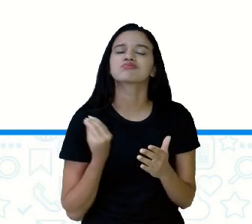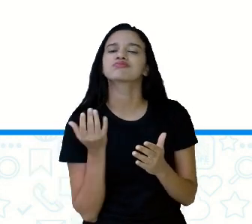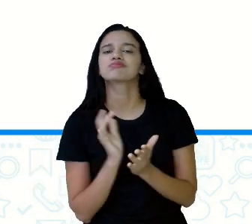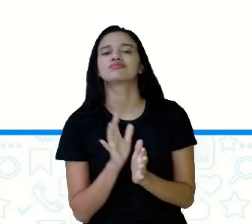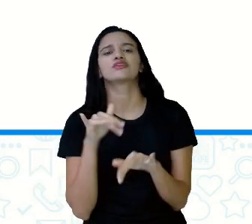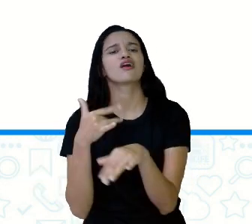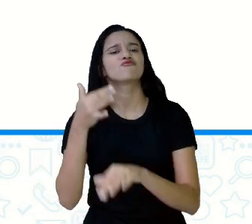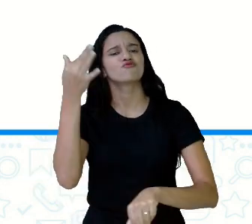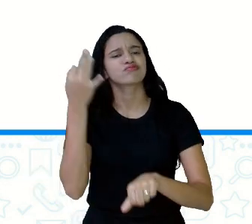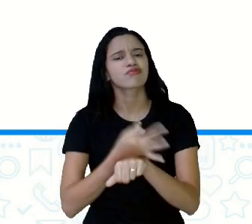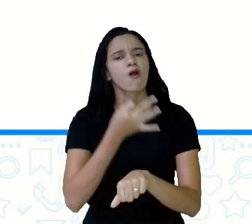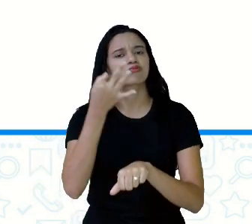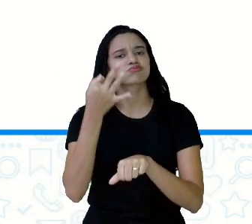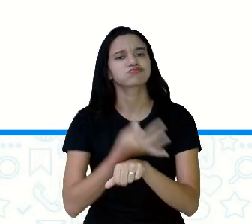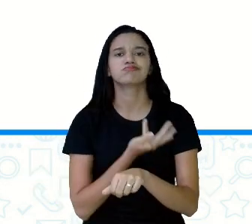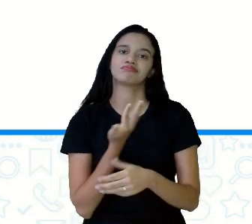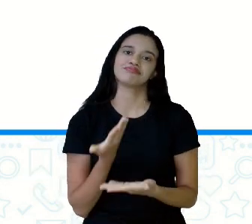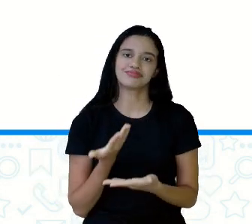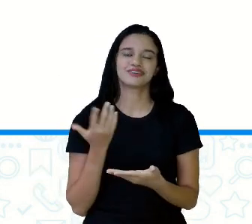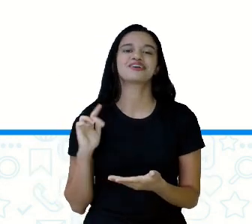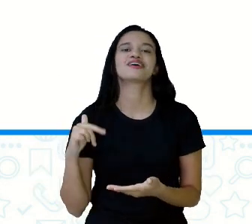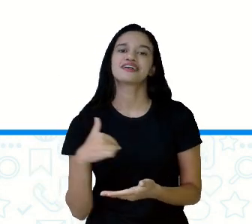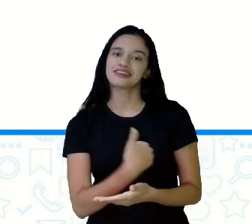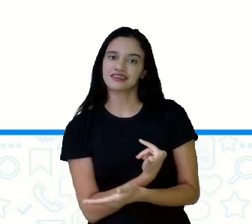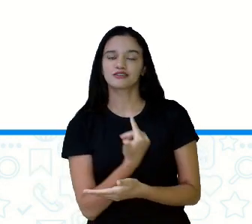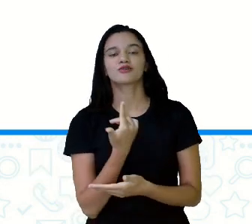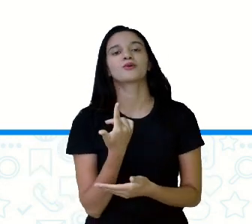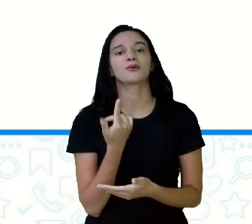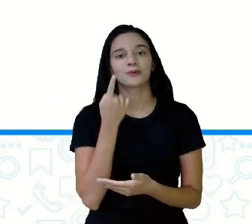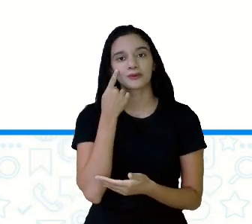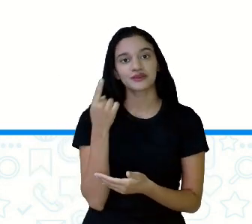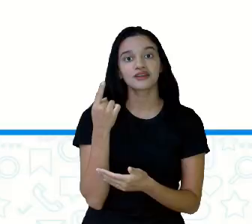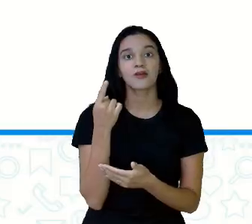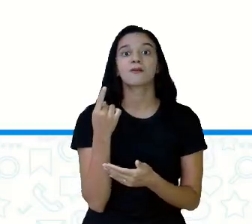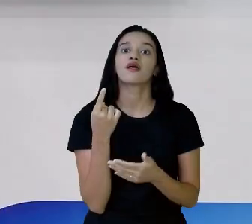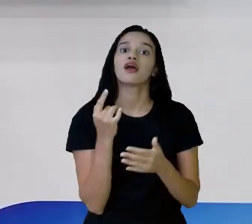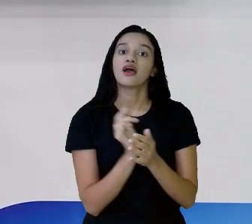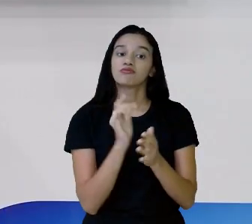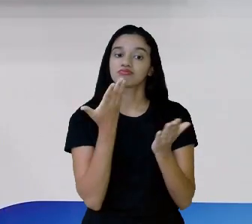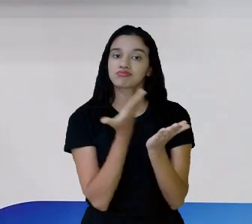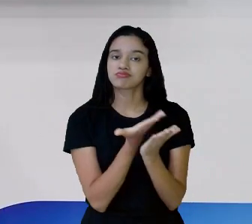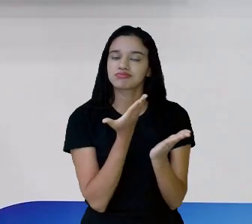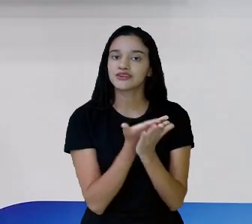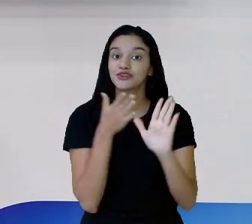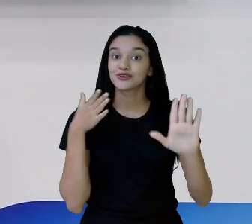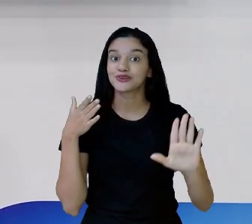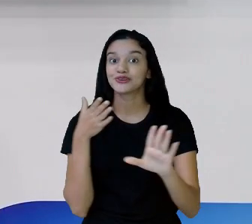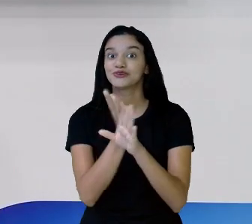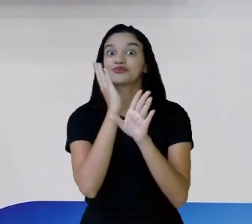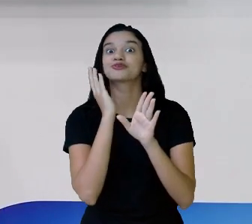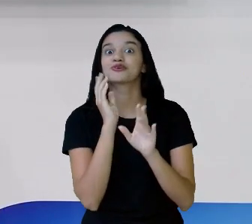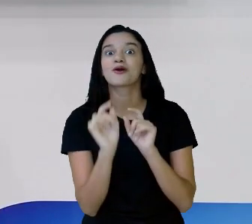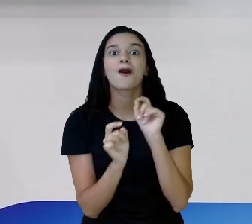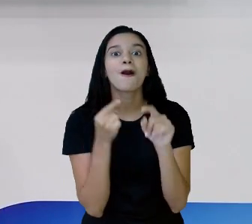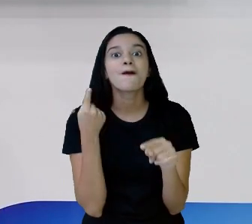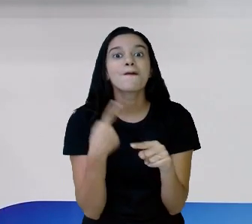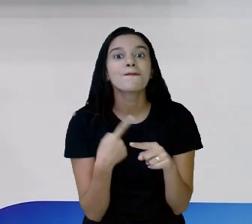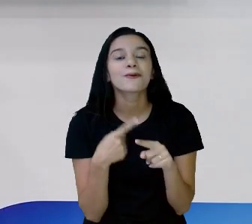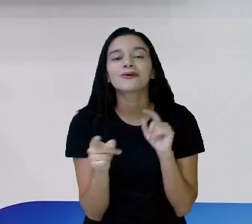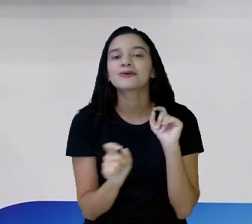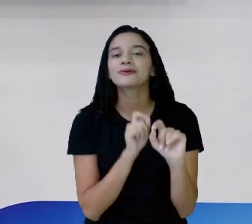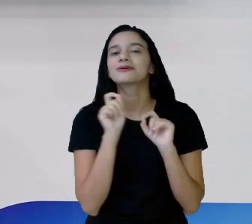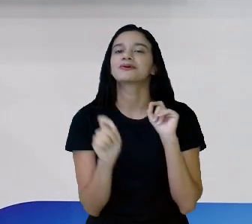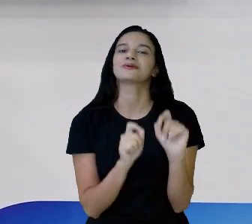estavam faltando à aula? E nós passamos aí algumas aulas para descobrir que era por conta de